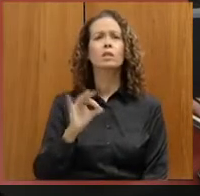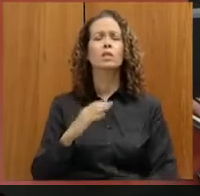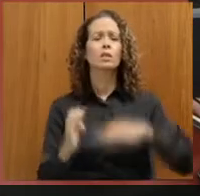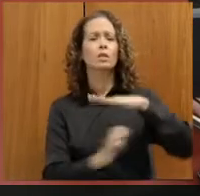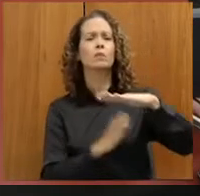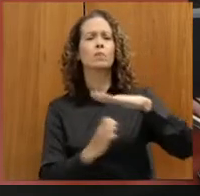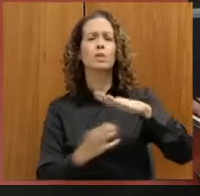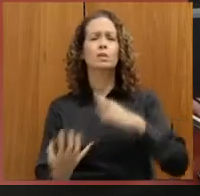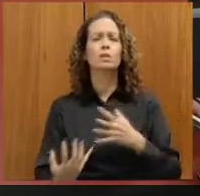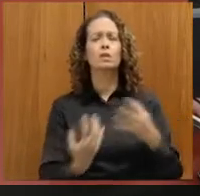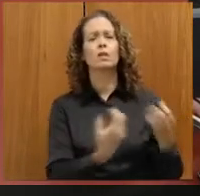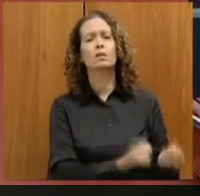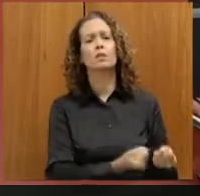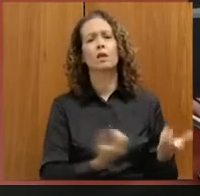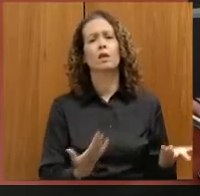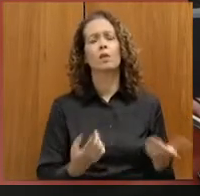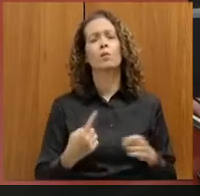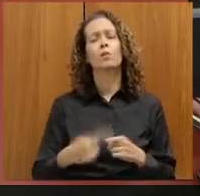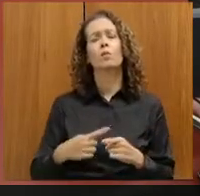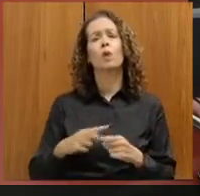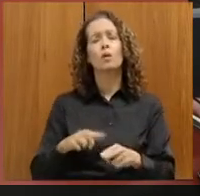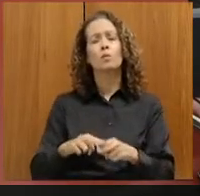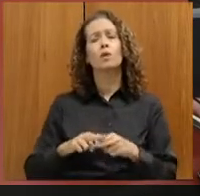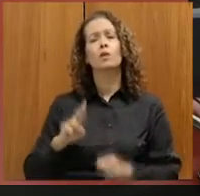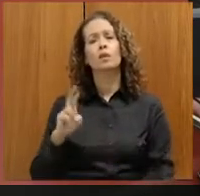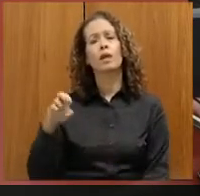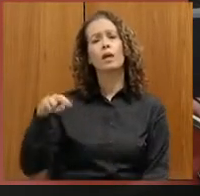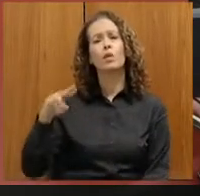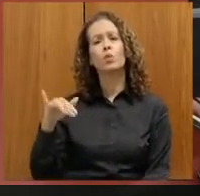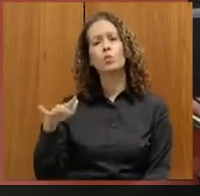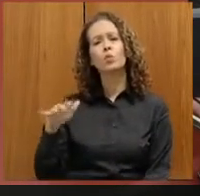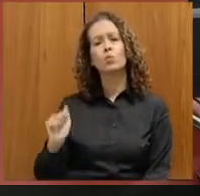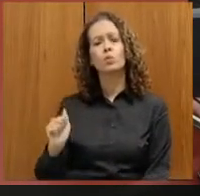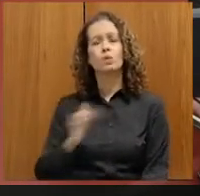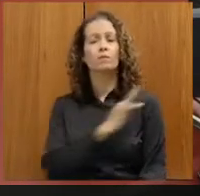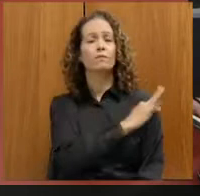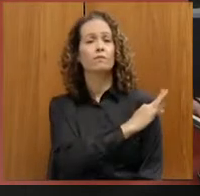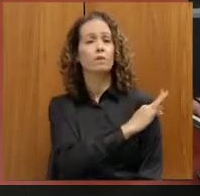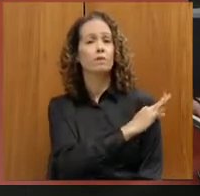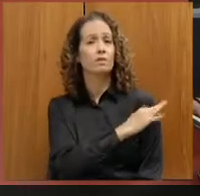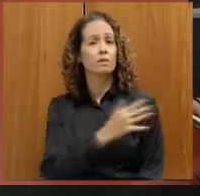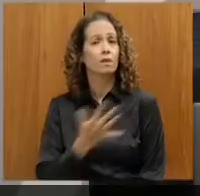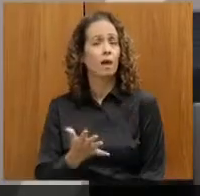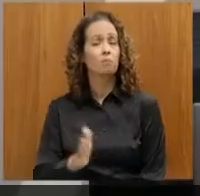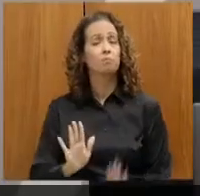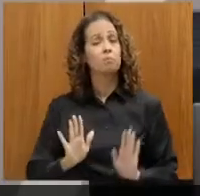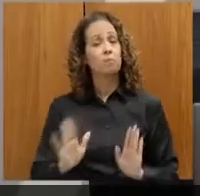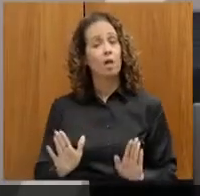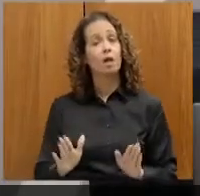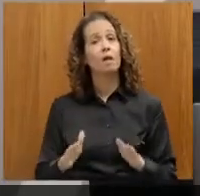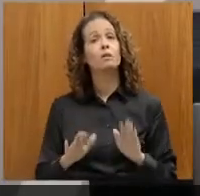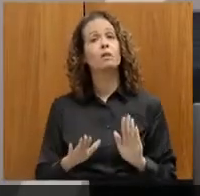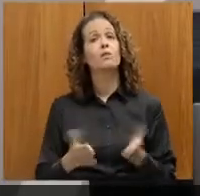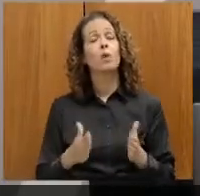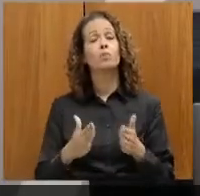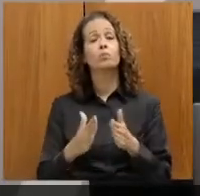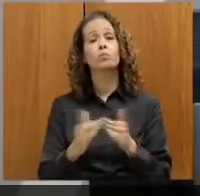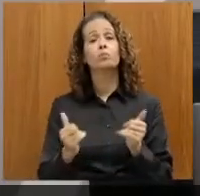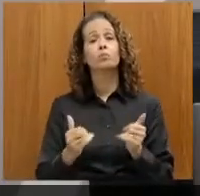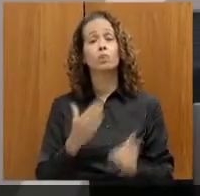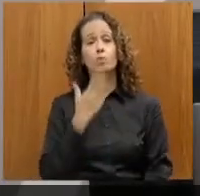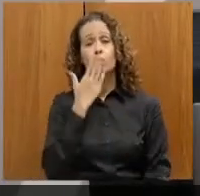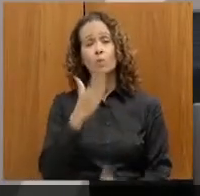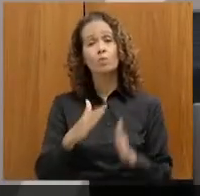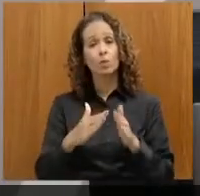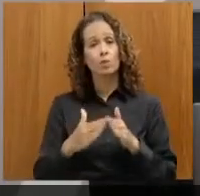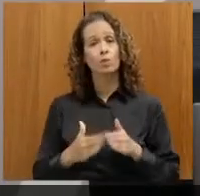beneficiadas com a renúncia fiscal Mas então vou deixar que o requerimento com essa especificação porque aqui